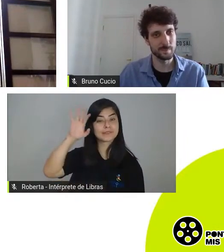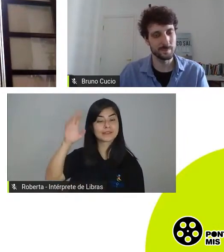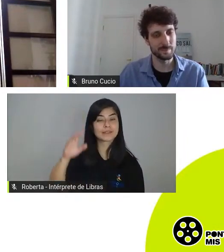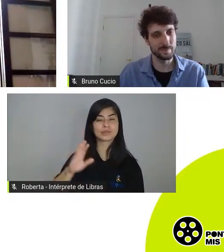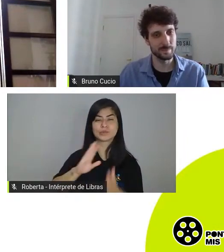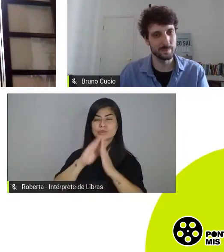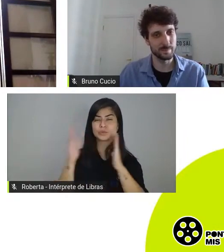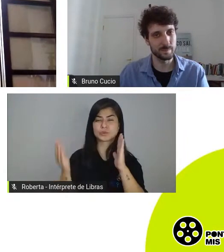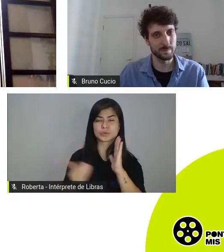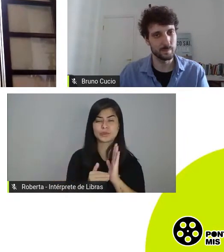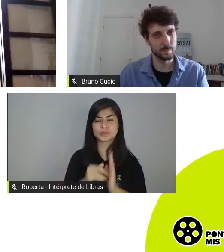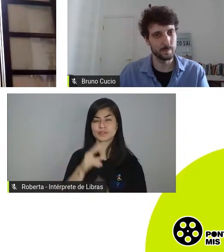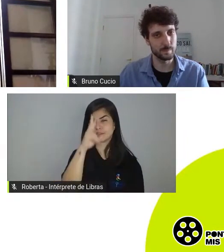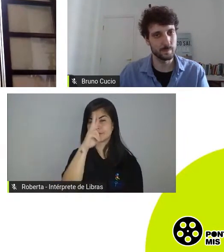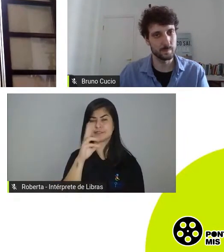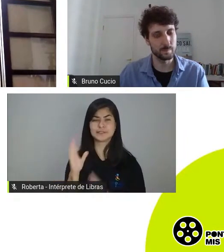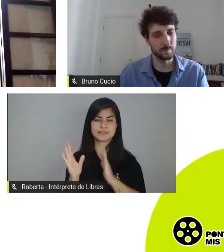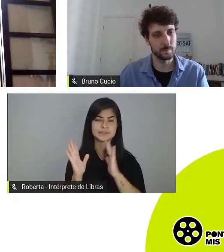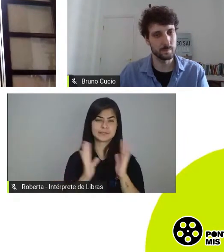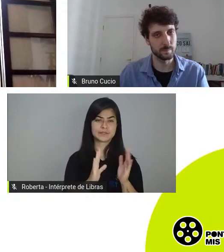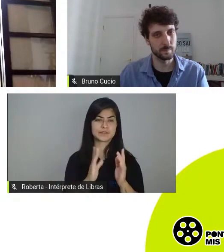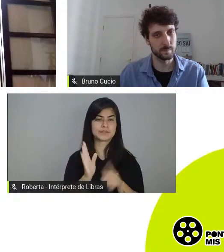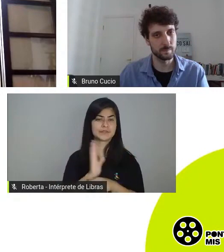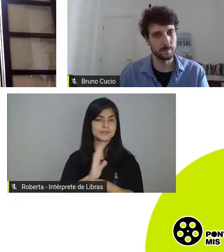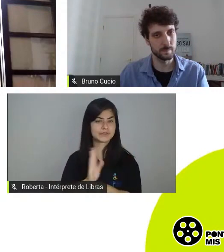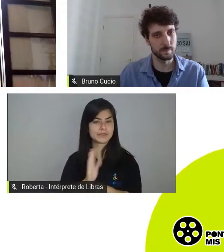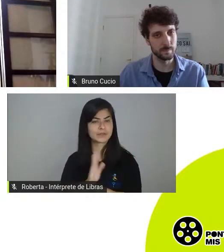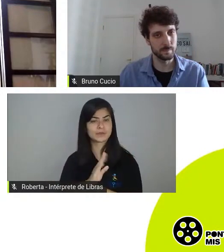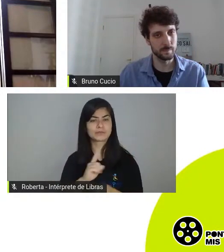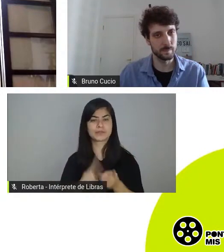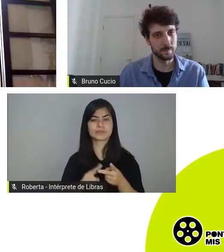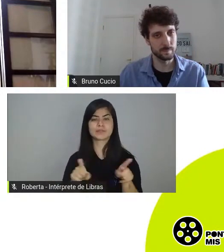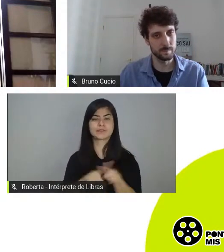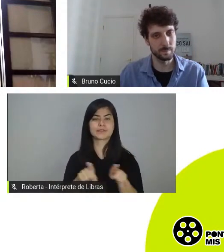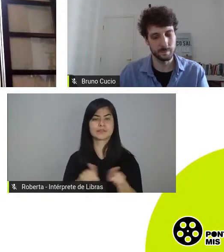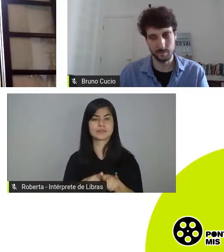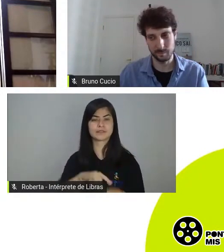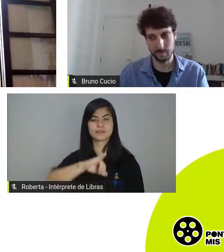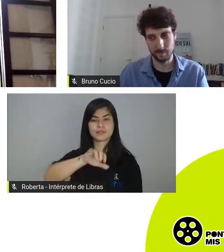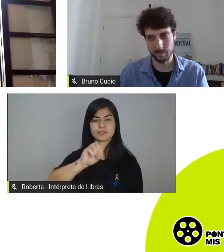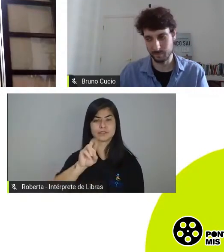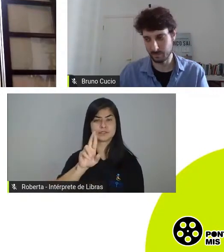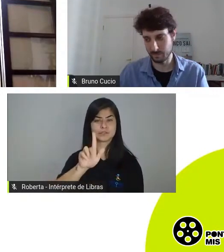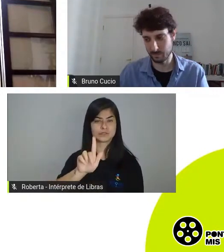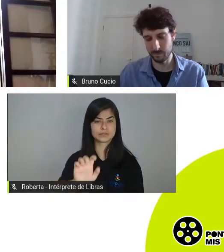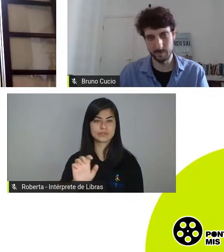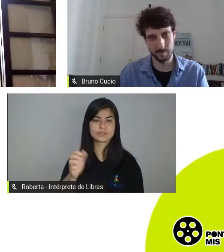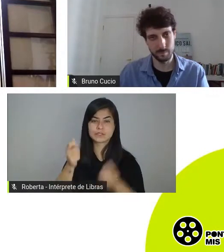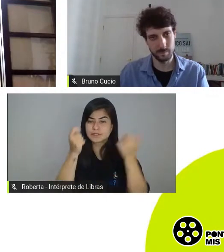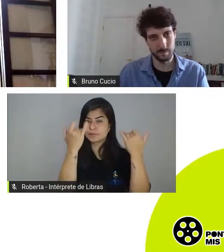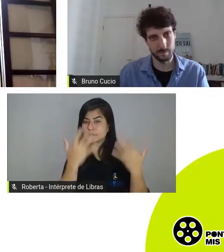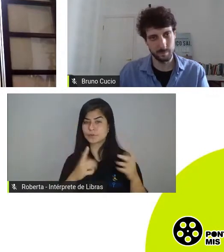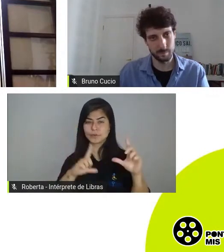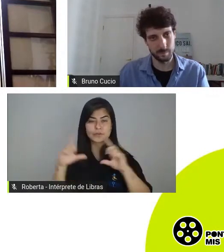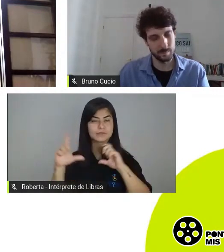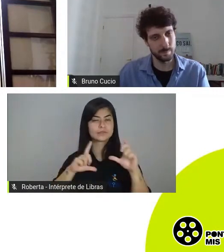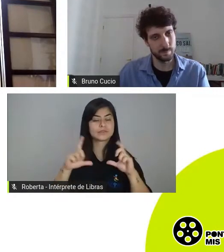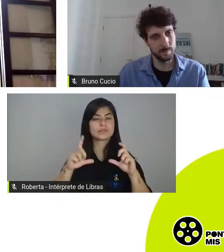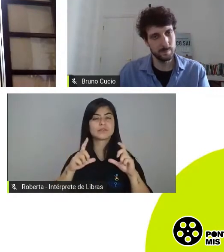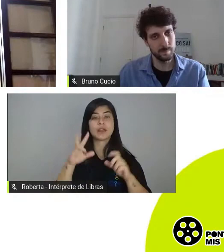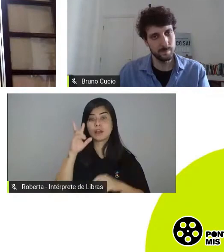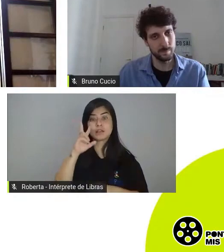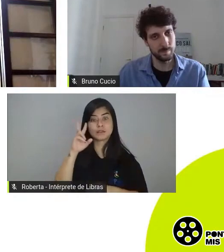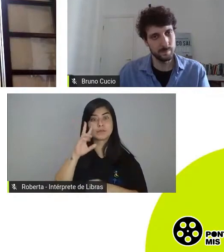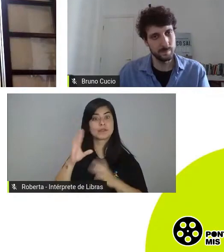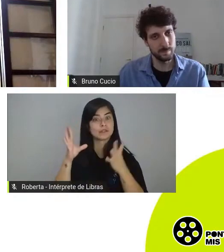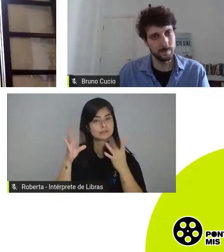essa história, né, do filme e essa nostalgia, né, Jorge, também que a gente estava falando no começo da fotografia. Eu lembrei de um detalhe bem